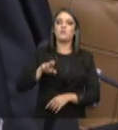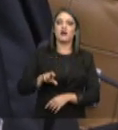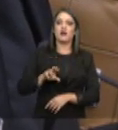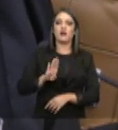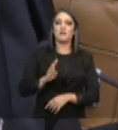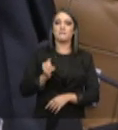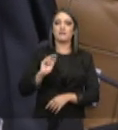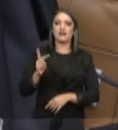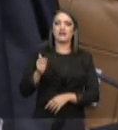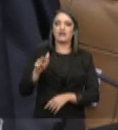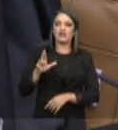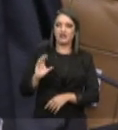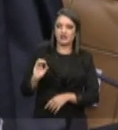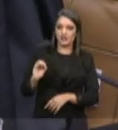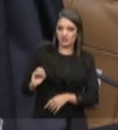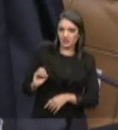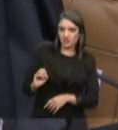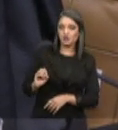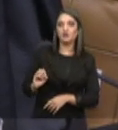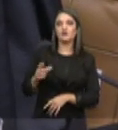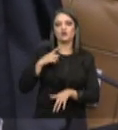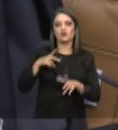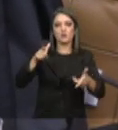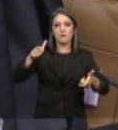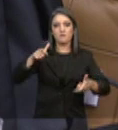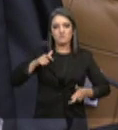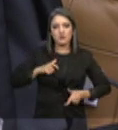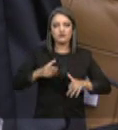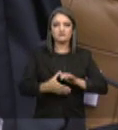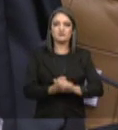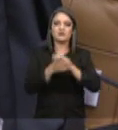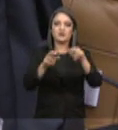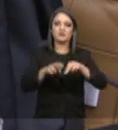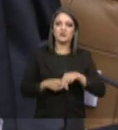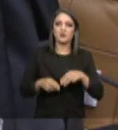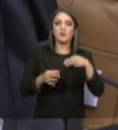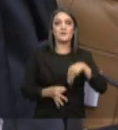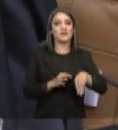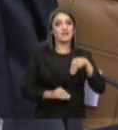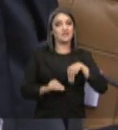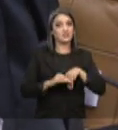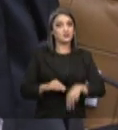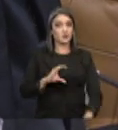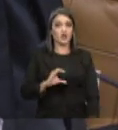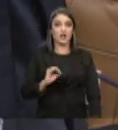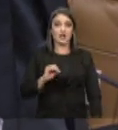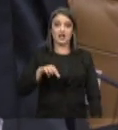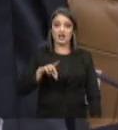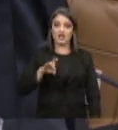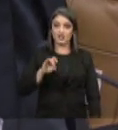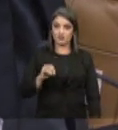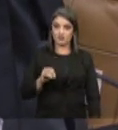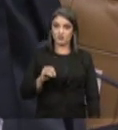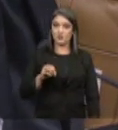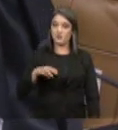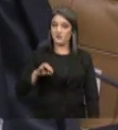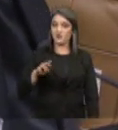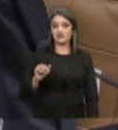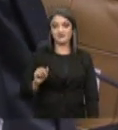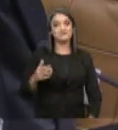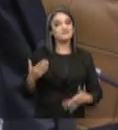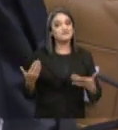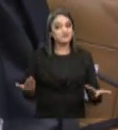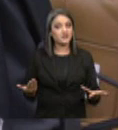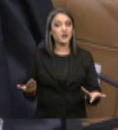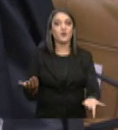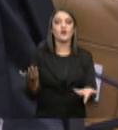saudado pelo Ministro Cândido Mota filho reiteram especial nesta ocasião a